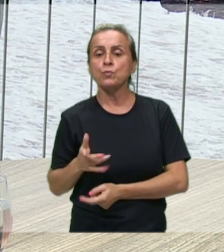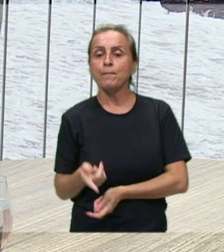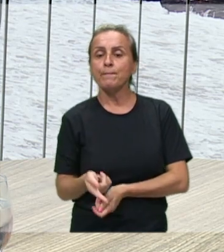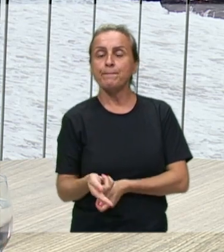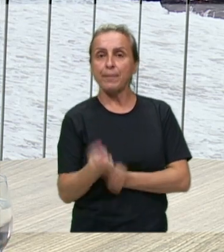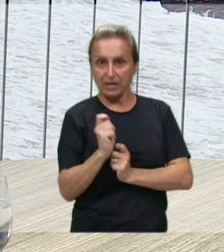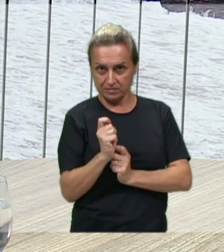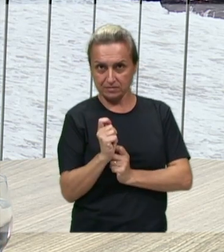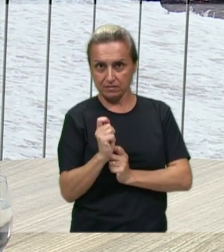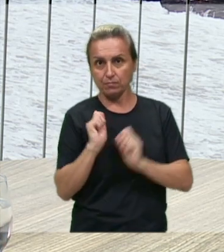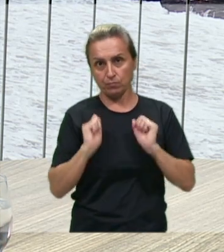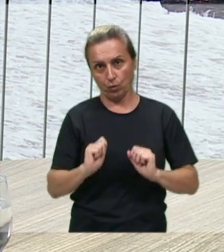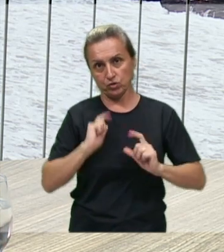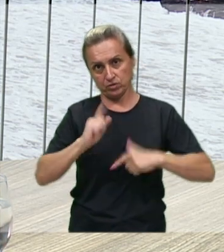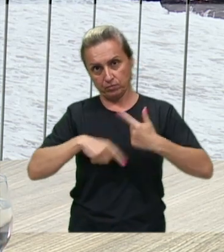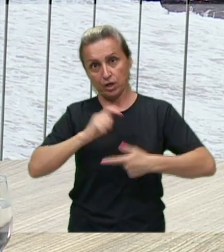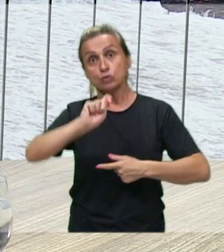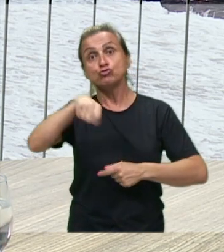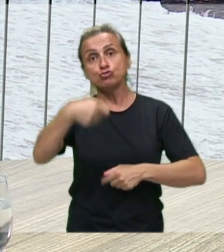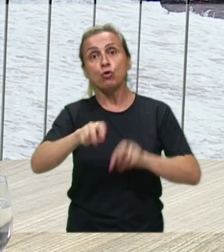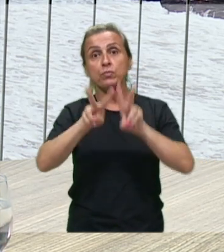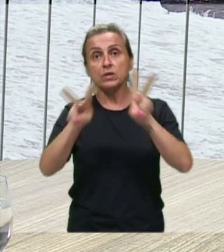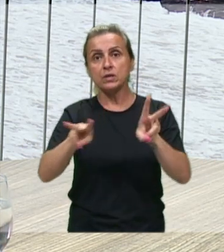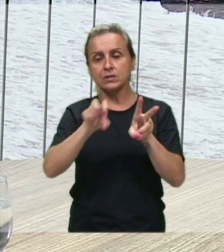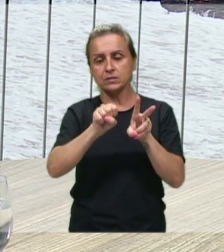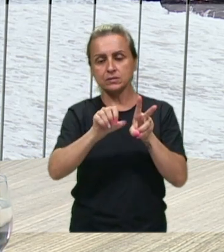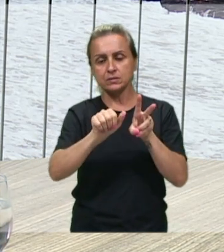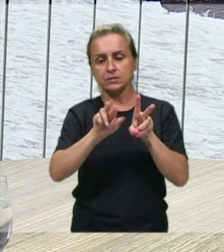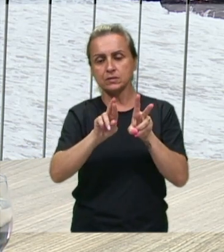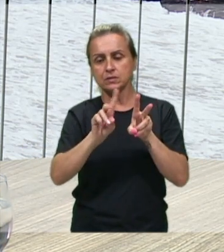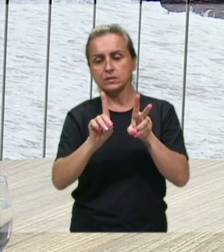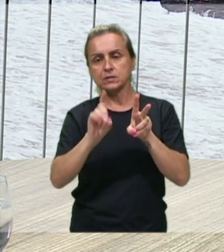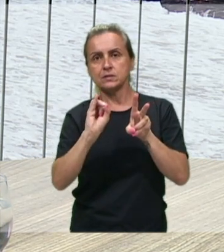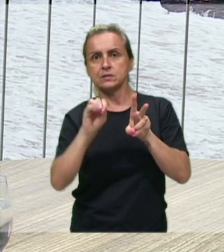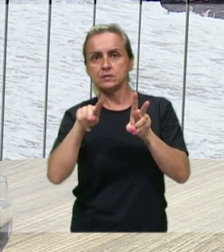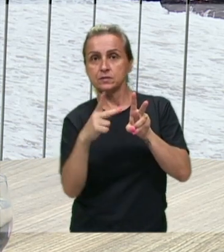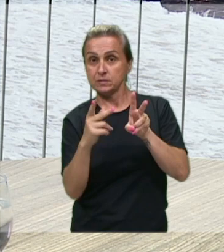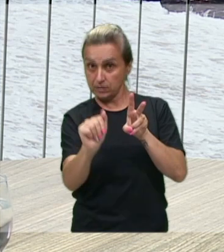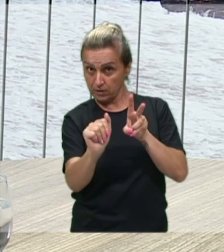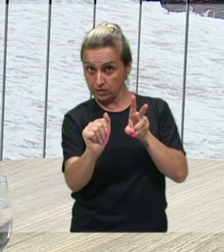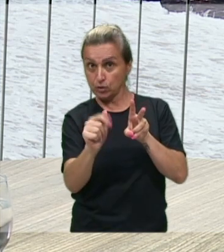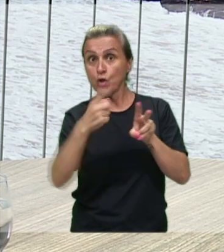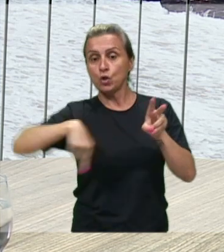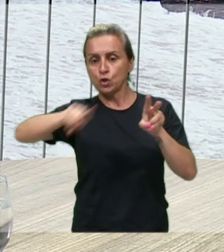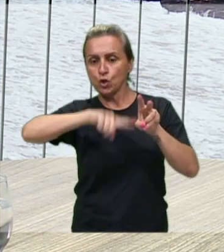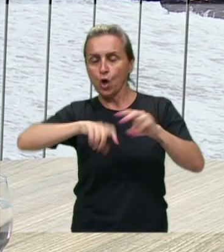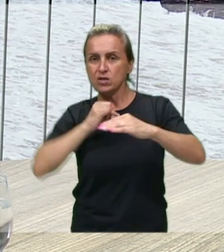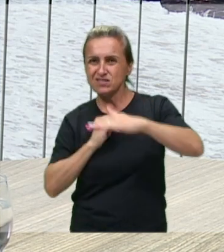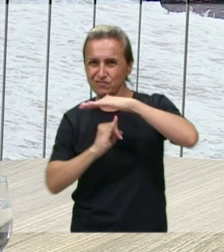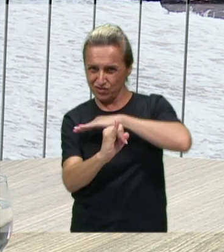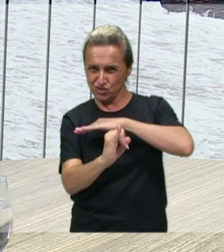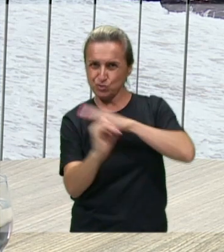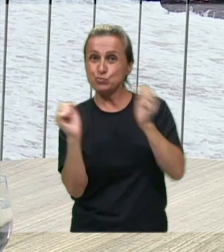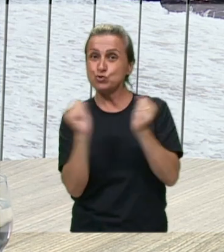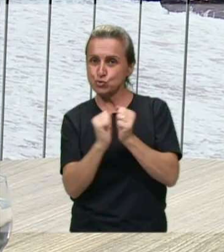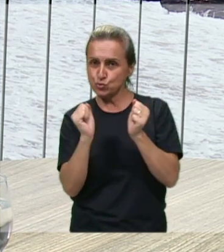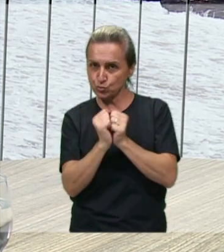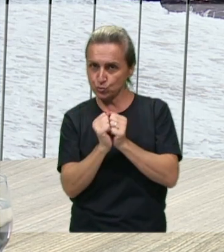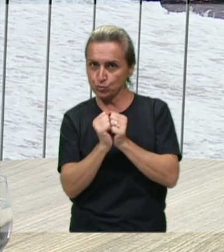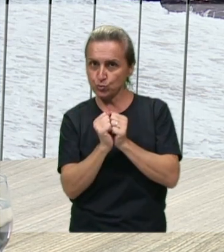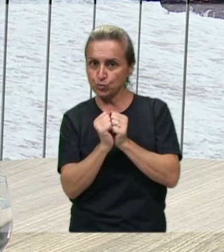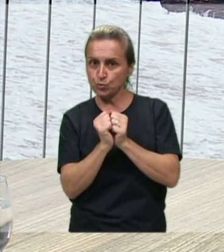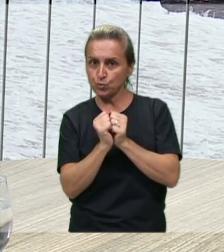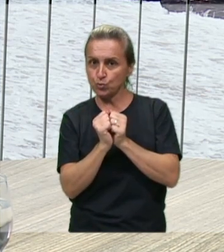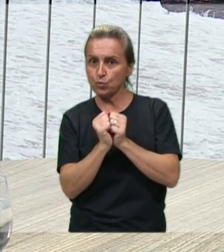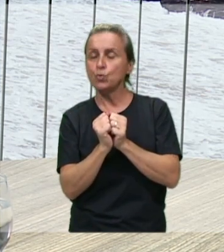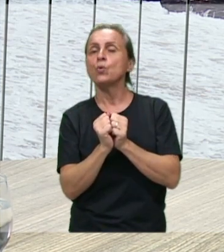sardinha. Nós investimos junto com as enlatadoras nossas, Camil e GDC, para que